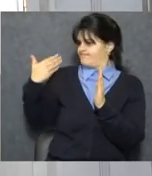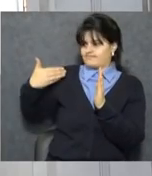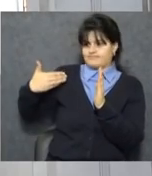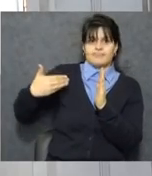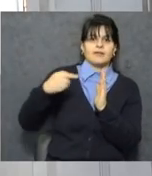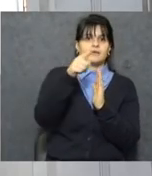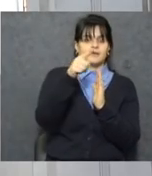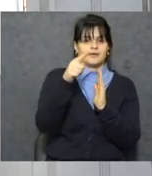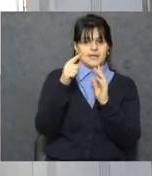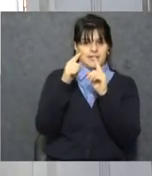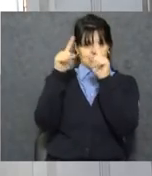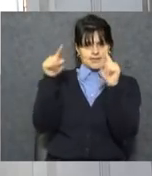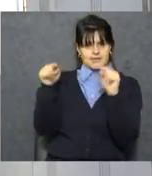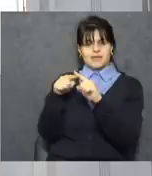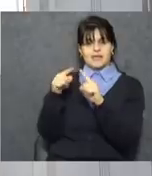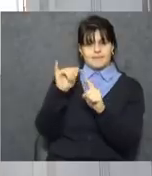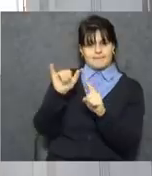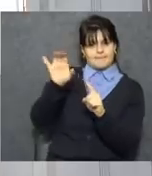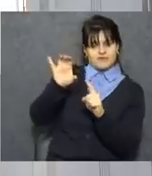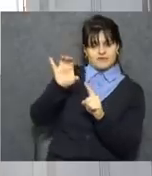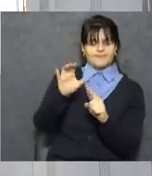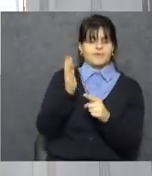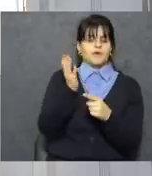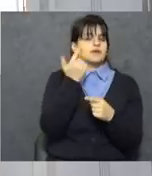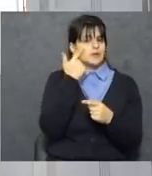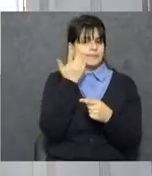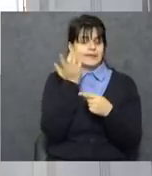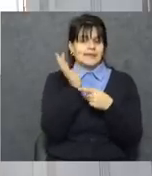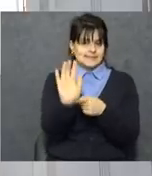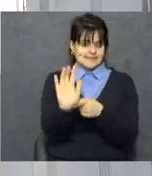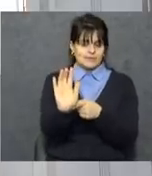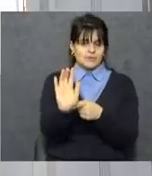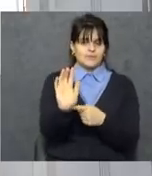Lembremos hoje o exemplo de Santa Jacinta Marte.